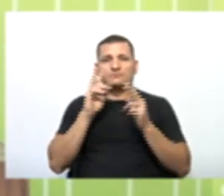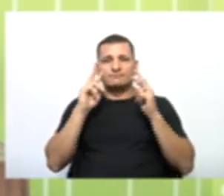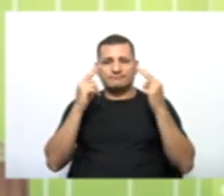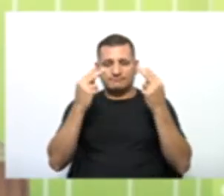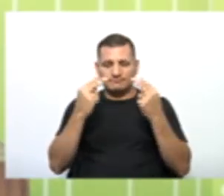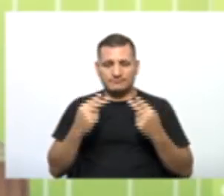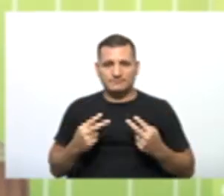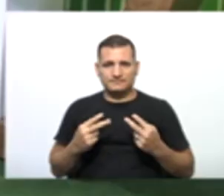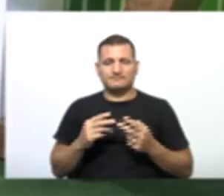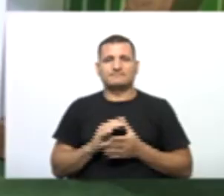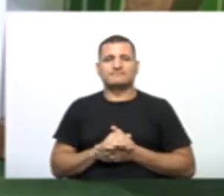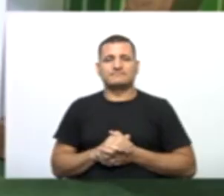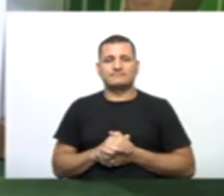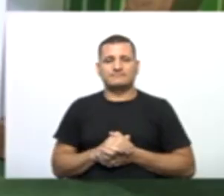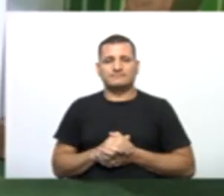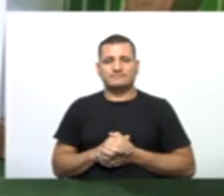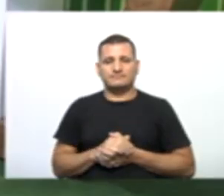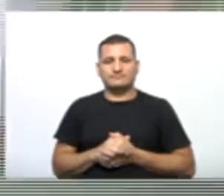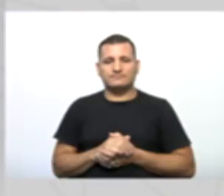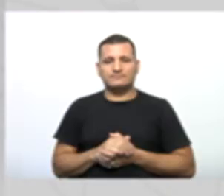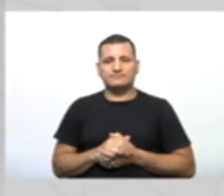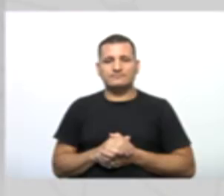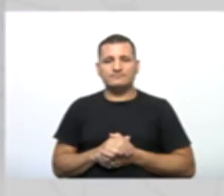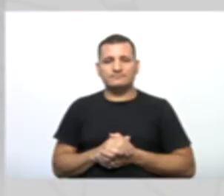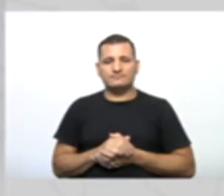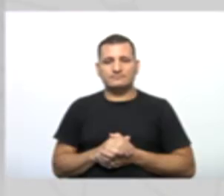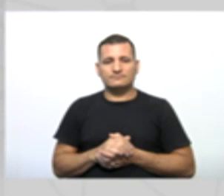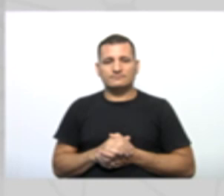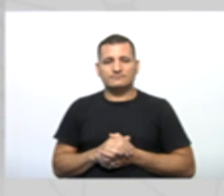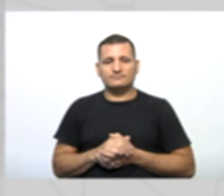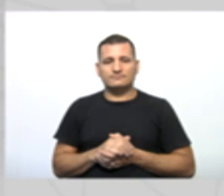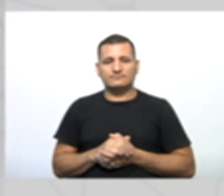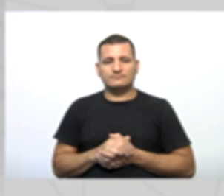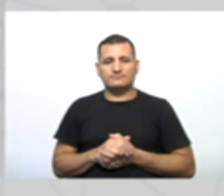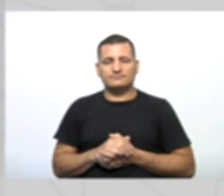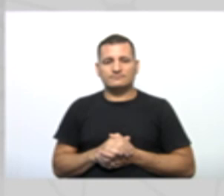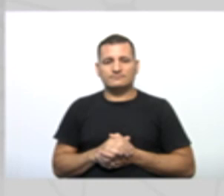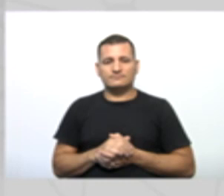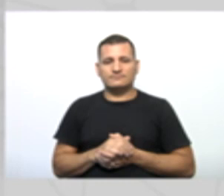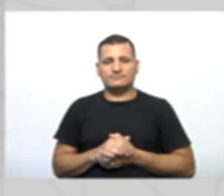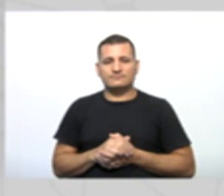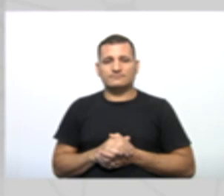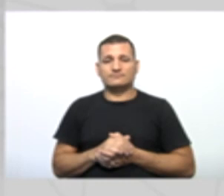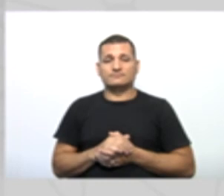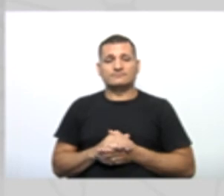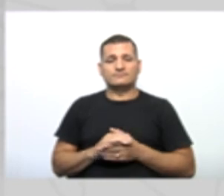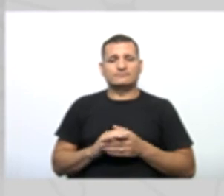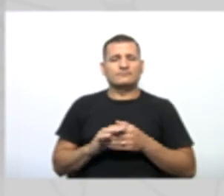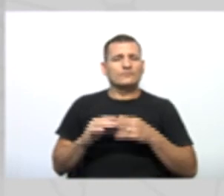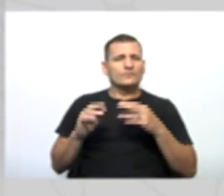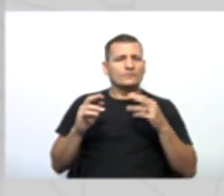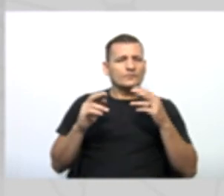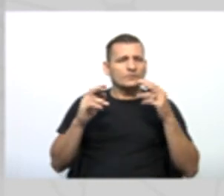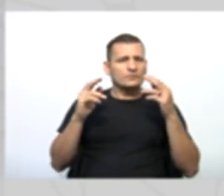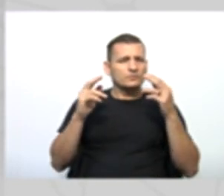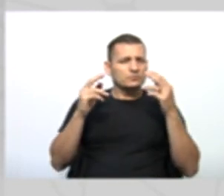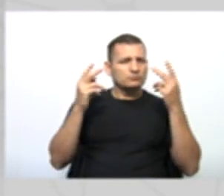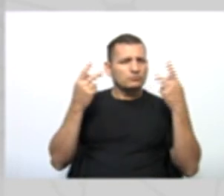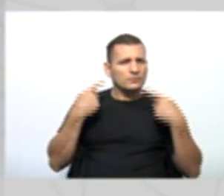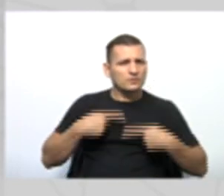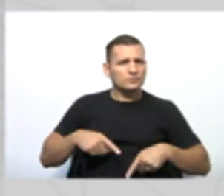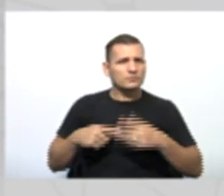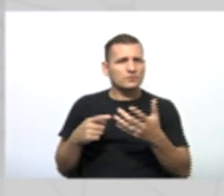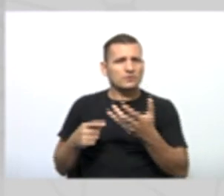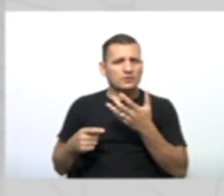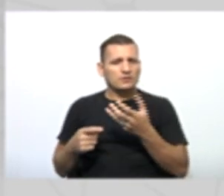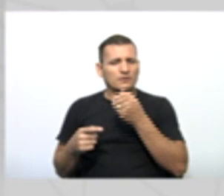mesmos. Vamos para a próxima? Próxima afirmação, professor. Olha lá, pessoal. Um homem que queira se tornar bom, ele